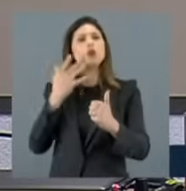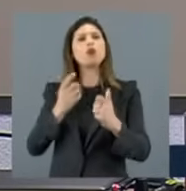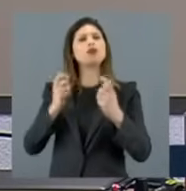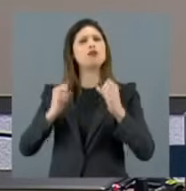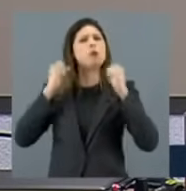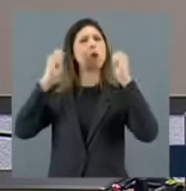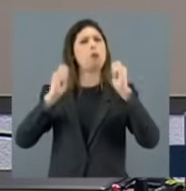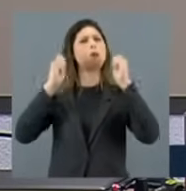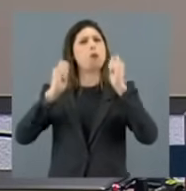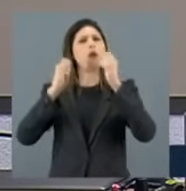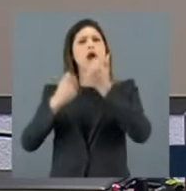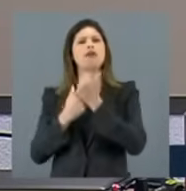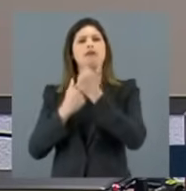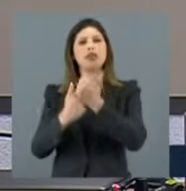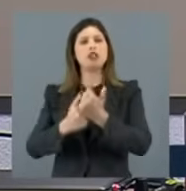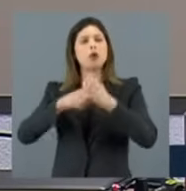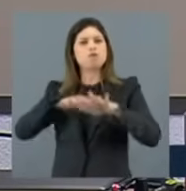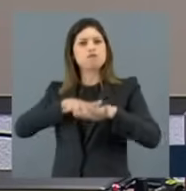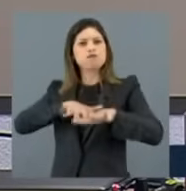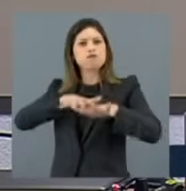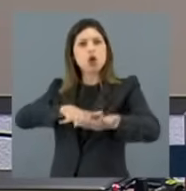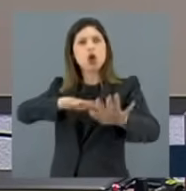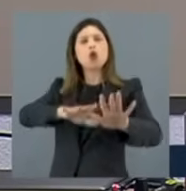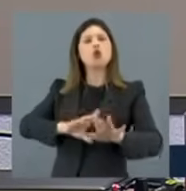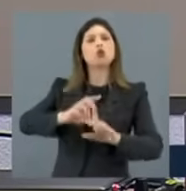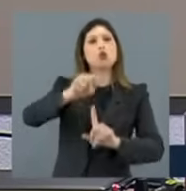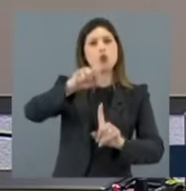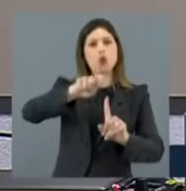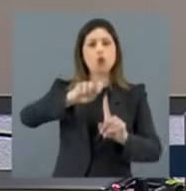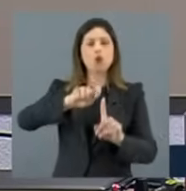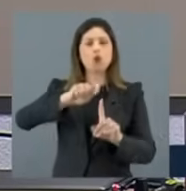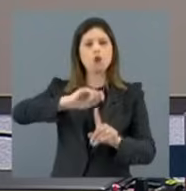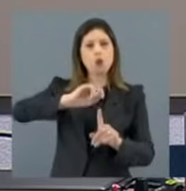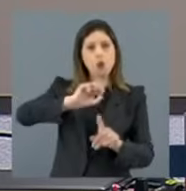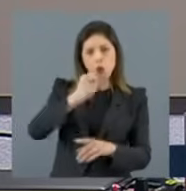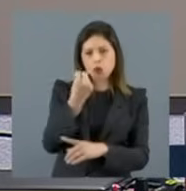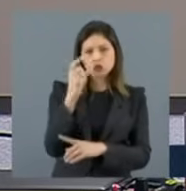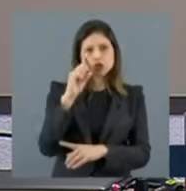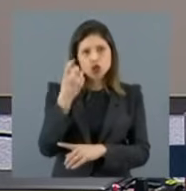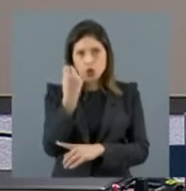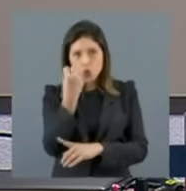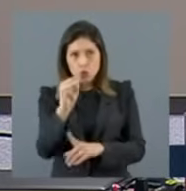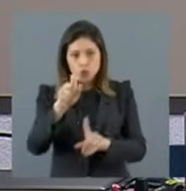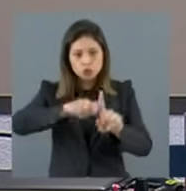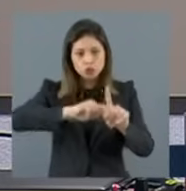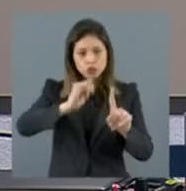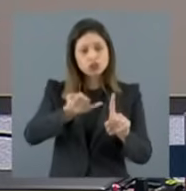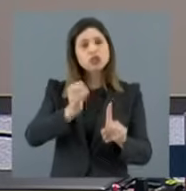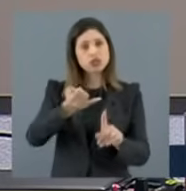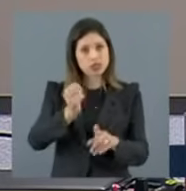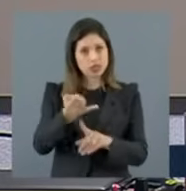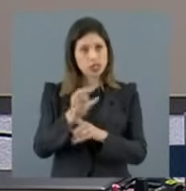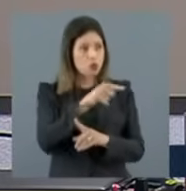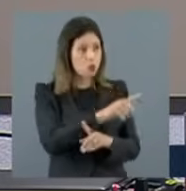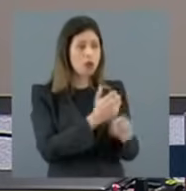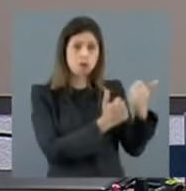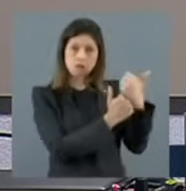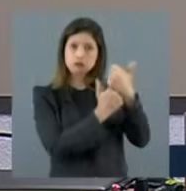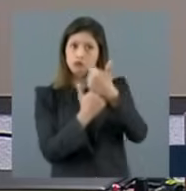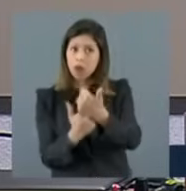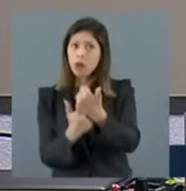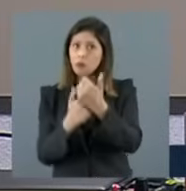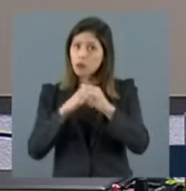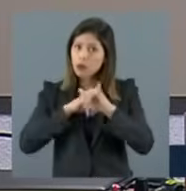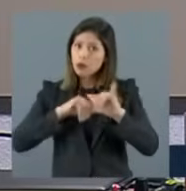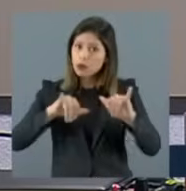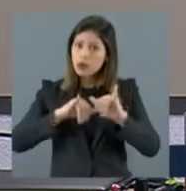E a partir disso ele sofreu uma censura inicial. Ele se recusou a obedecer essa censura, tentou contornar e a